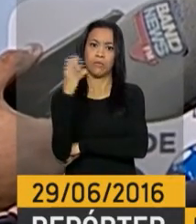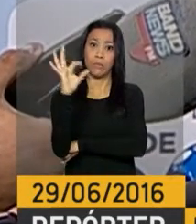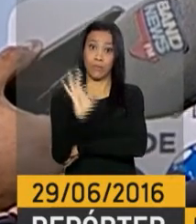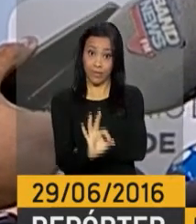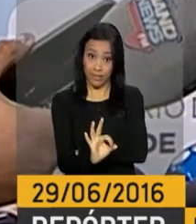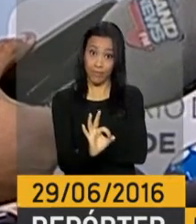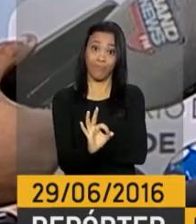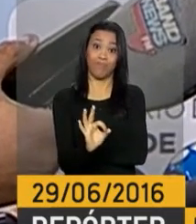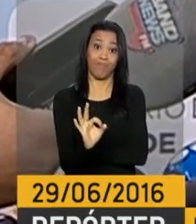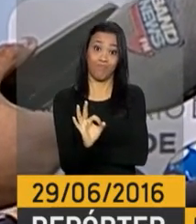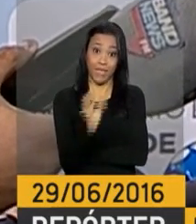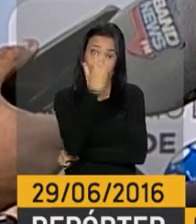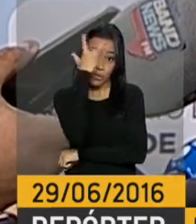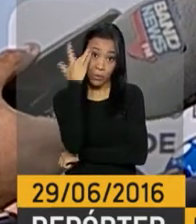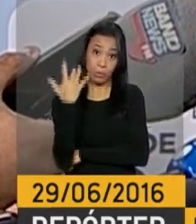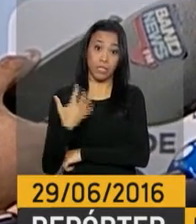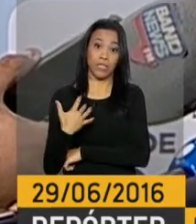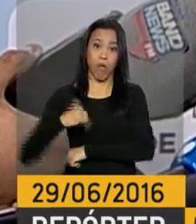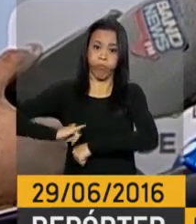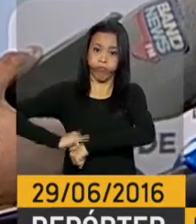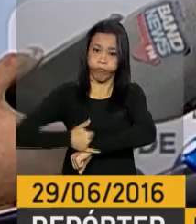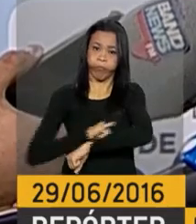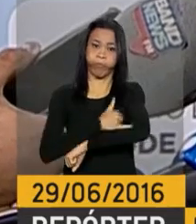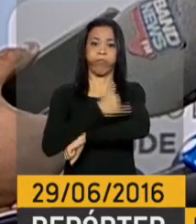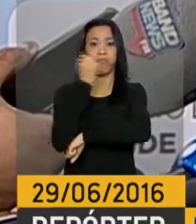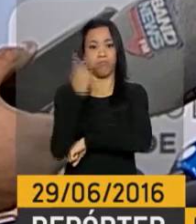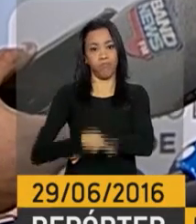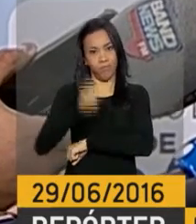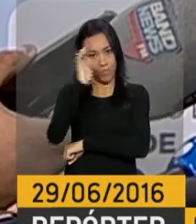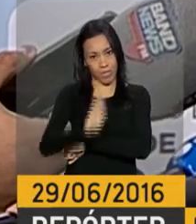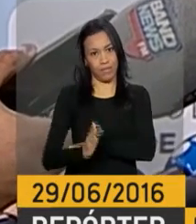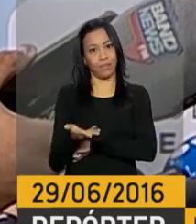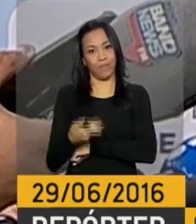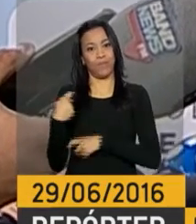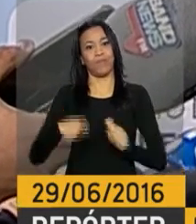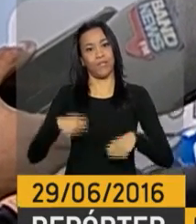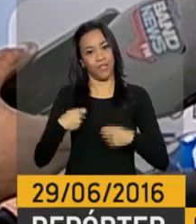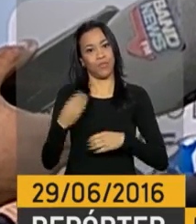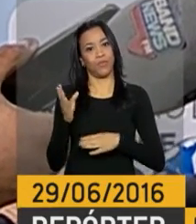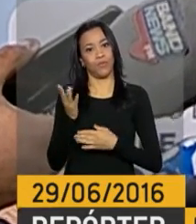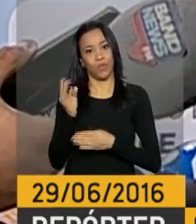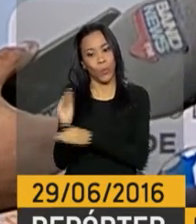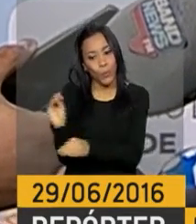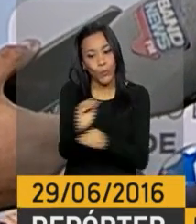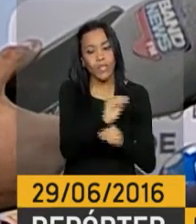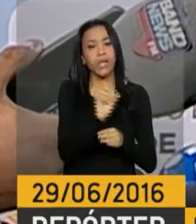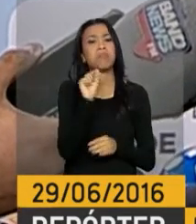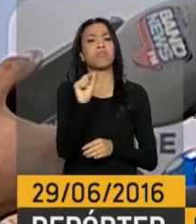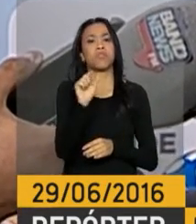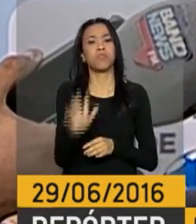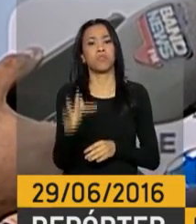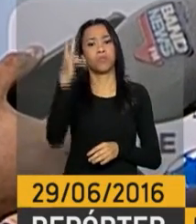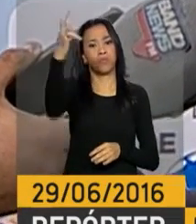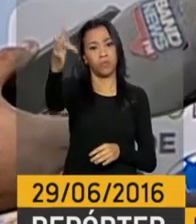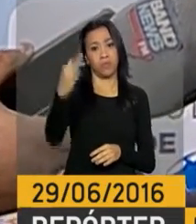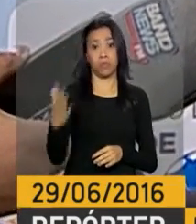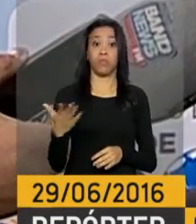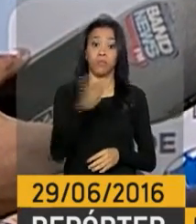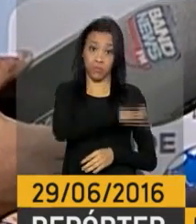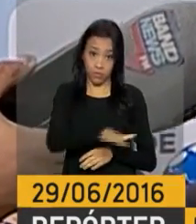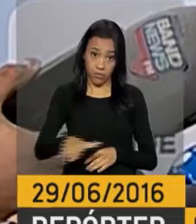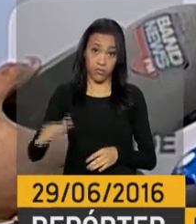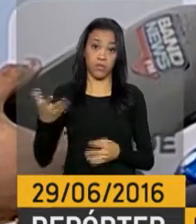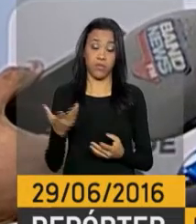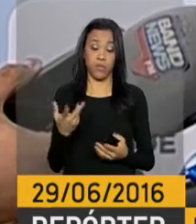né? Sobrepeso atinge 53% da população brasileira. E nós precisamos cuidar das nossas crianças, das nossas futuras gerações e